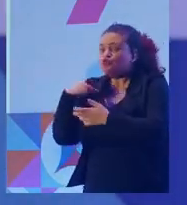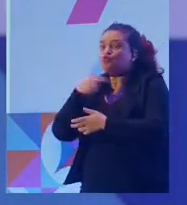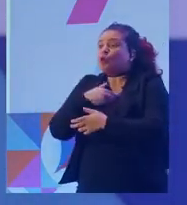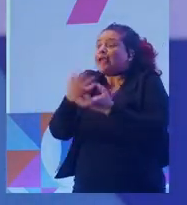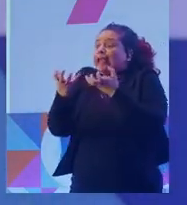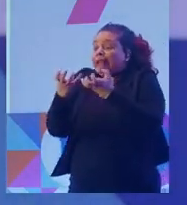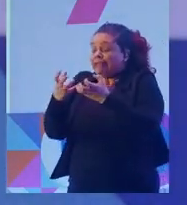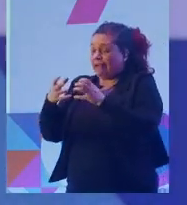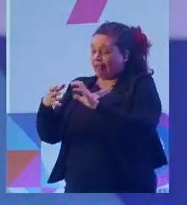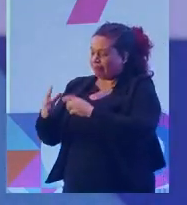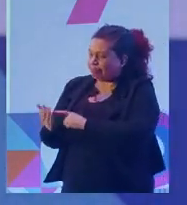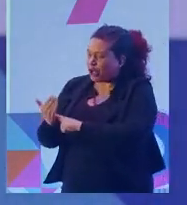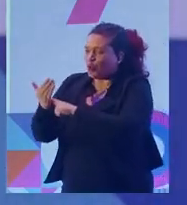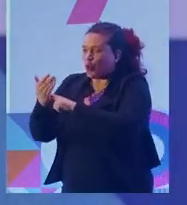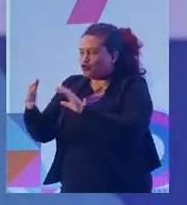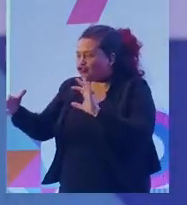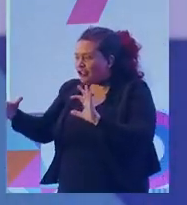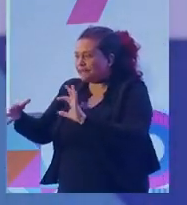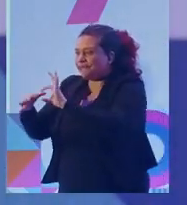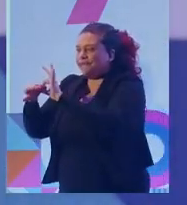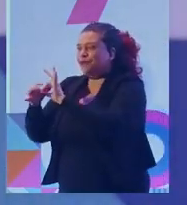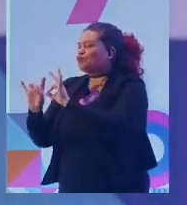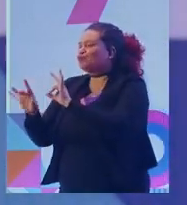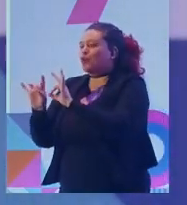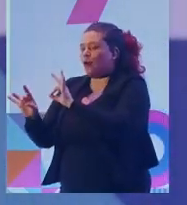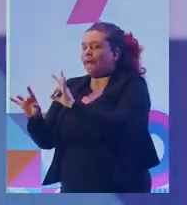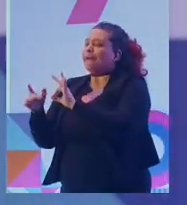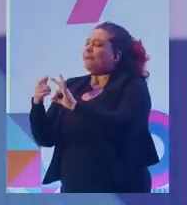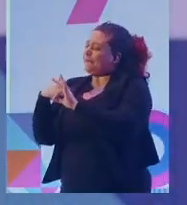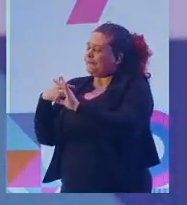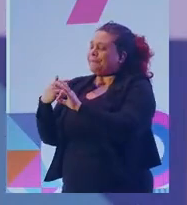tecnológica. Pelo menos aconteceu comigo e com o tempo a gente